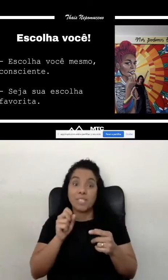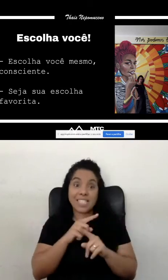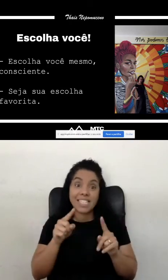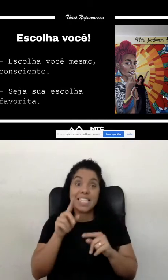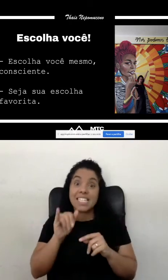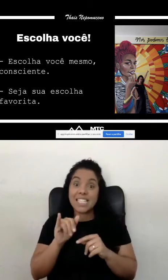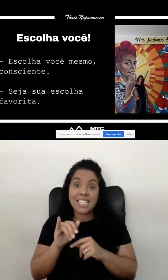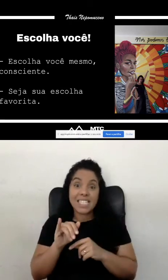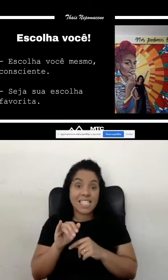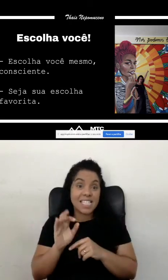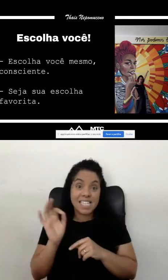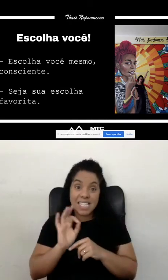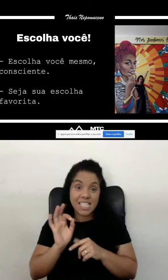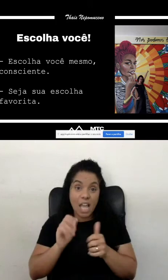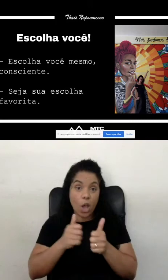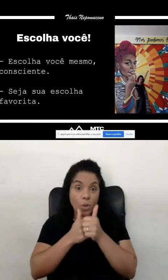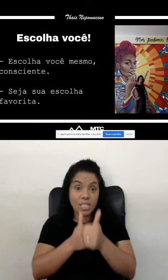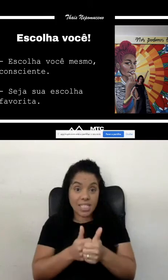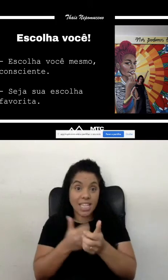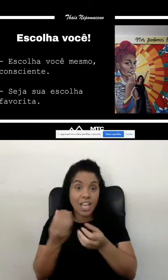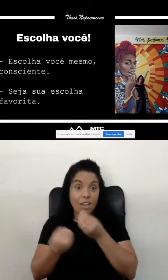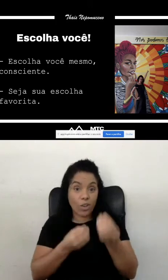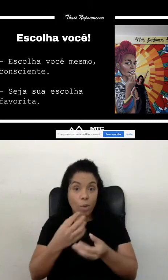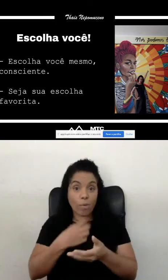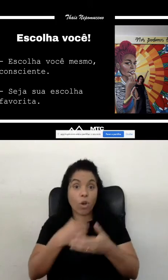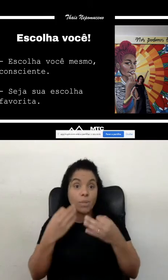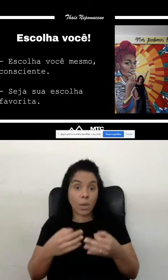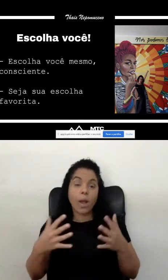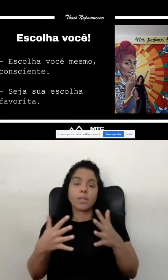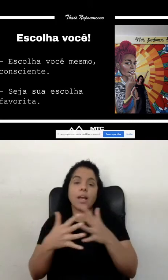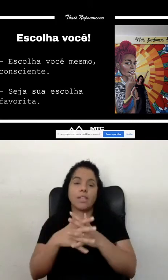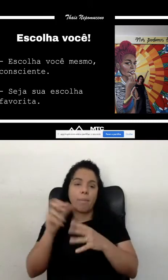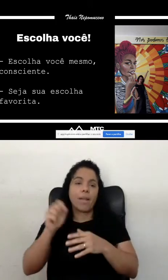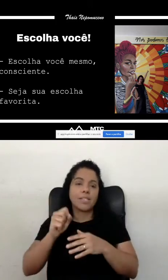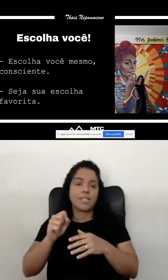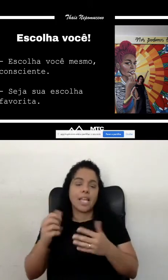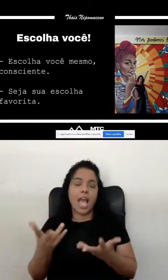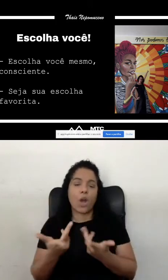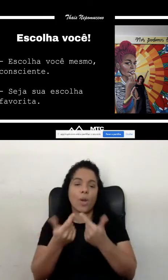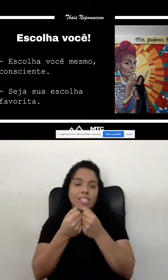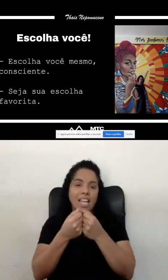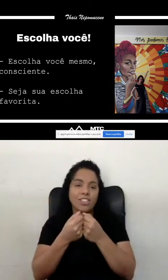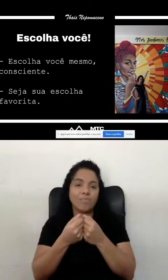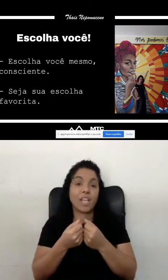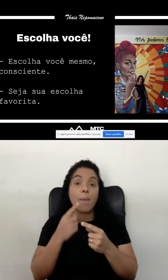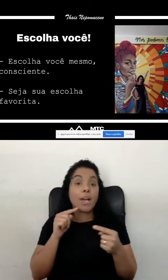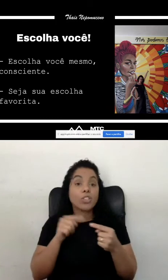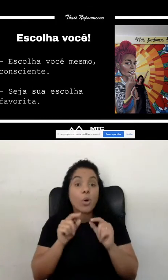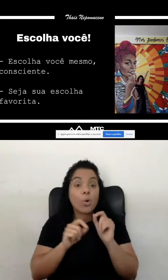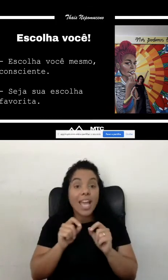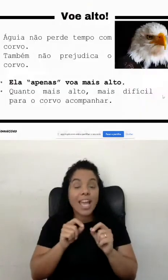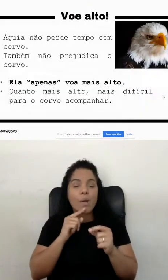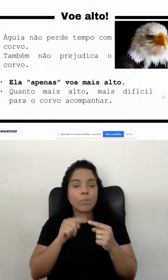se não seguirem um caminho adequado, elas podem matar a qualidade, sim. Mas o objetivo é que não mate,